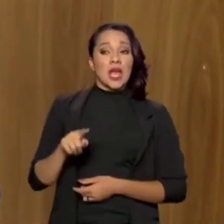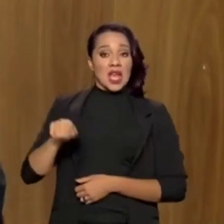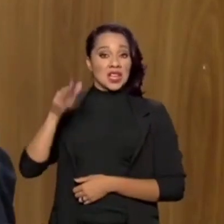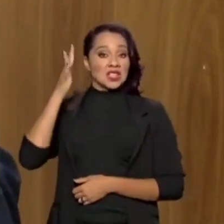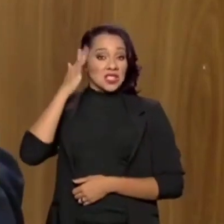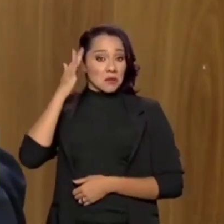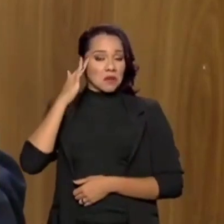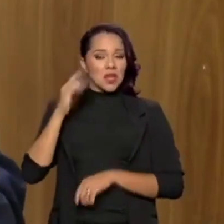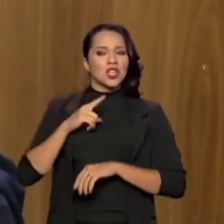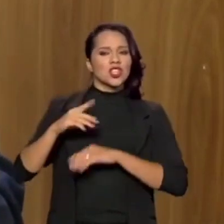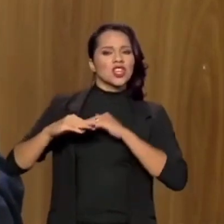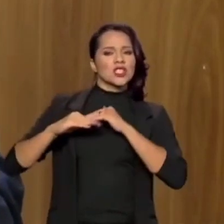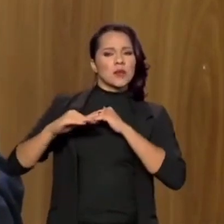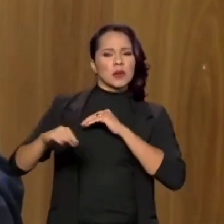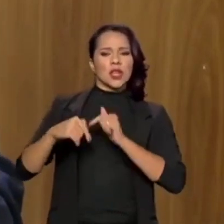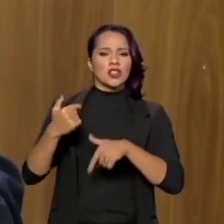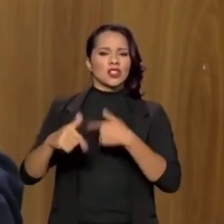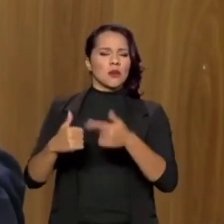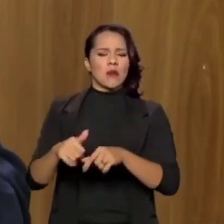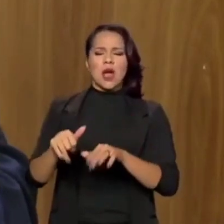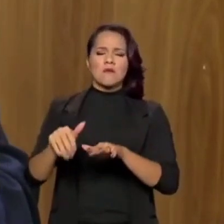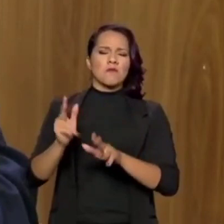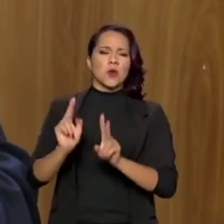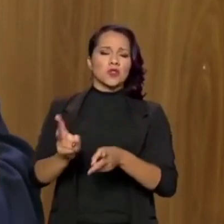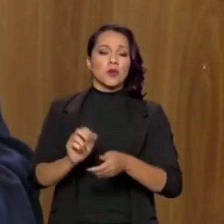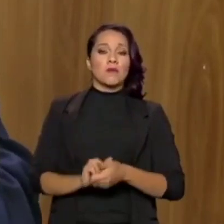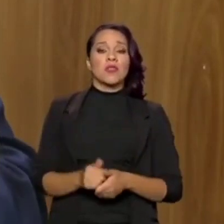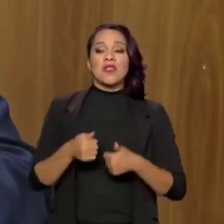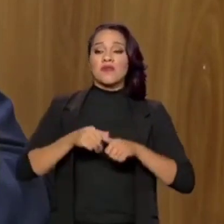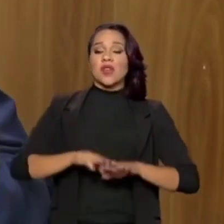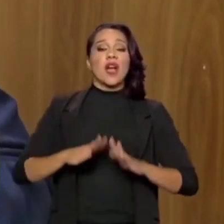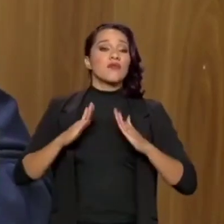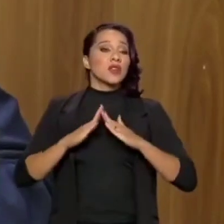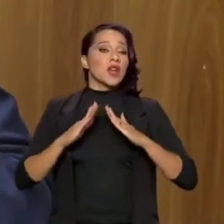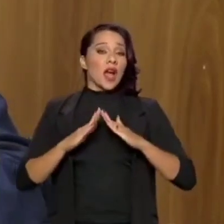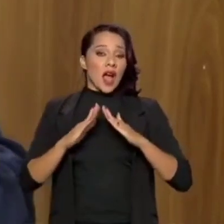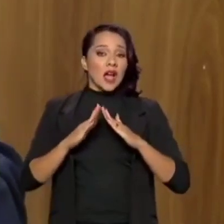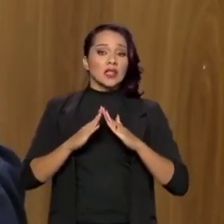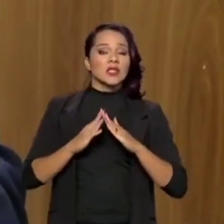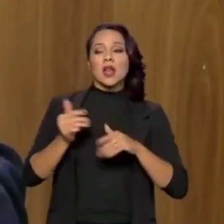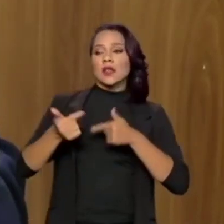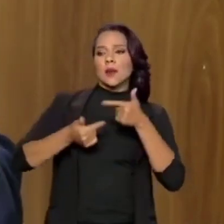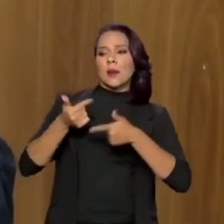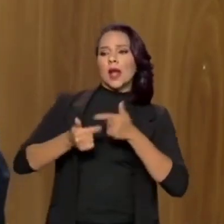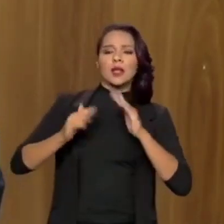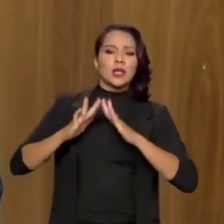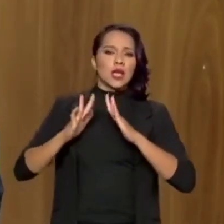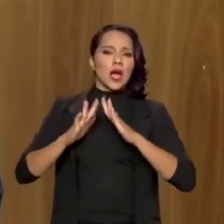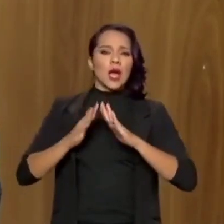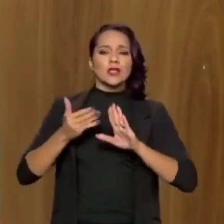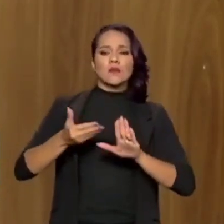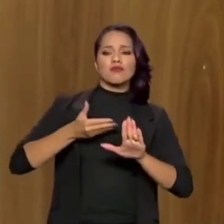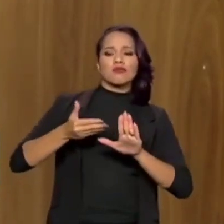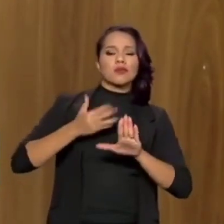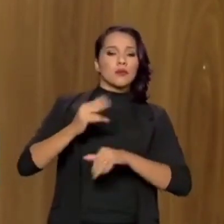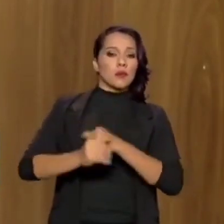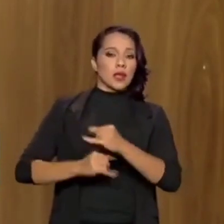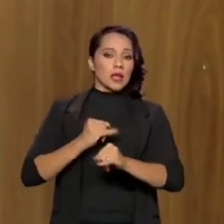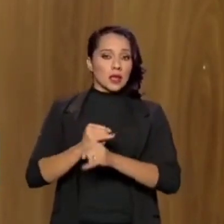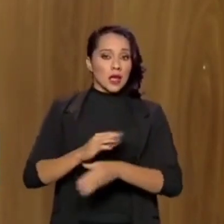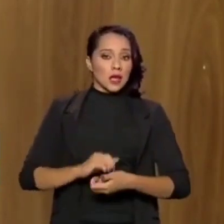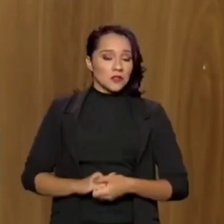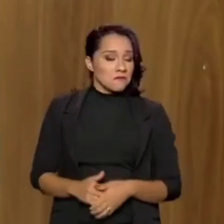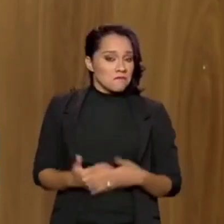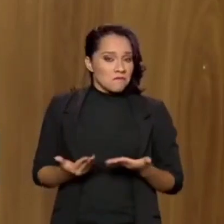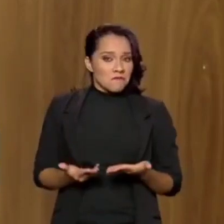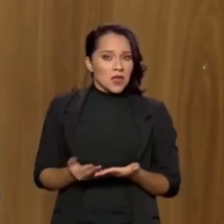que tinham estabilidade de emprego, faziam home office, quer dizer, ficavam em casa prestando serviços através da internet.